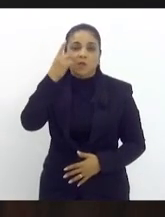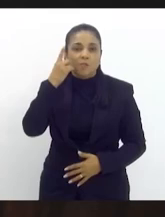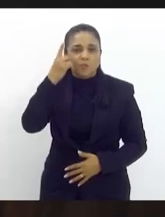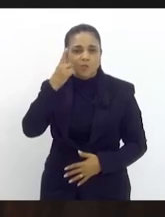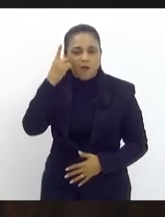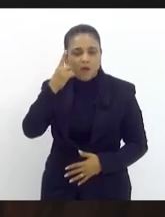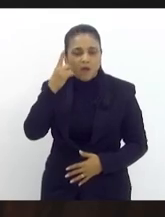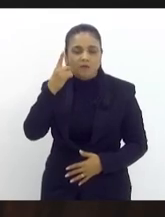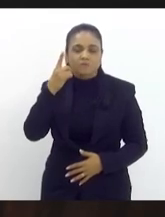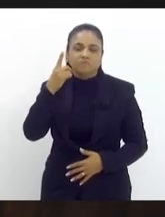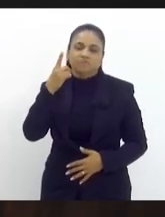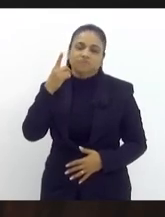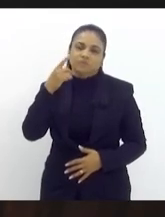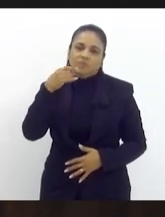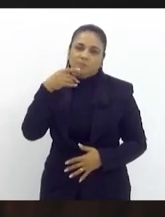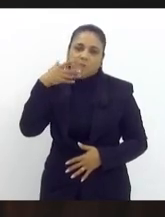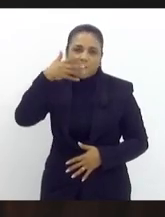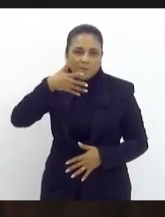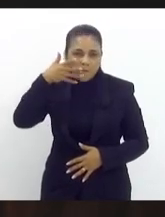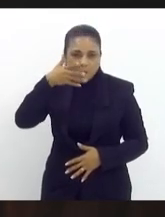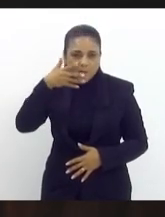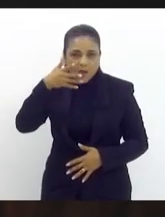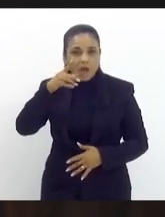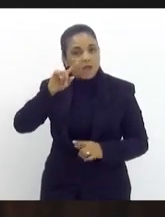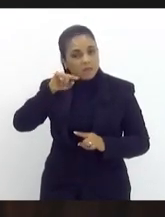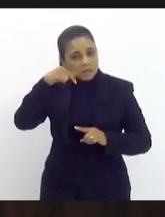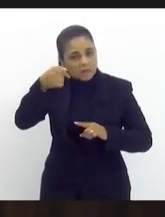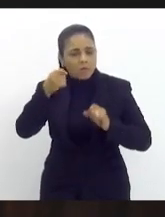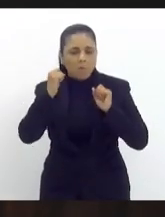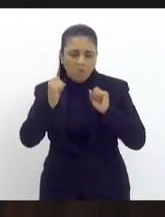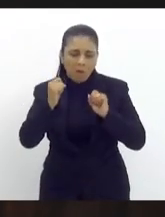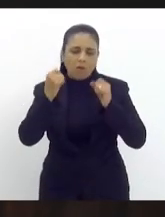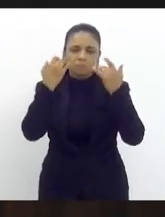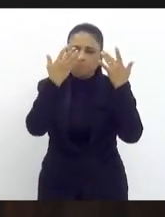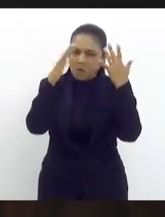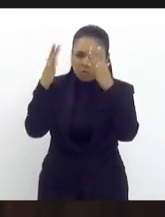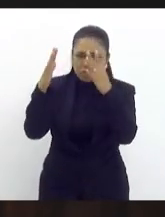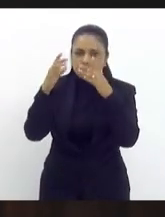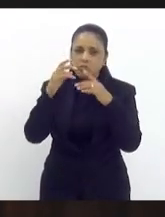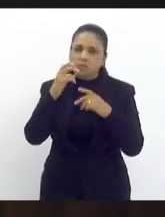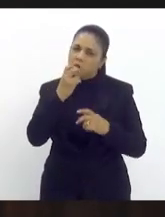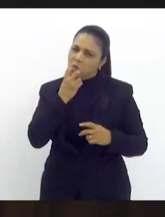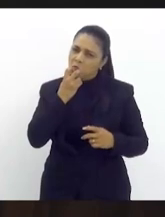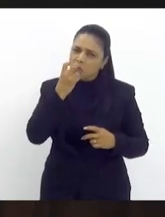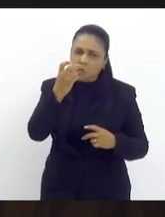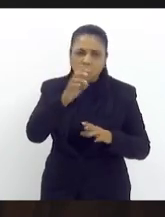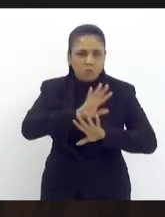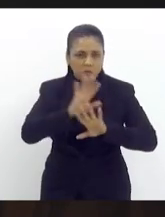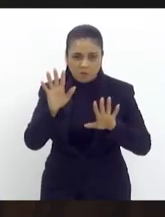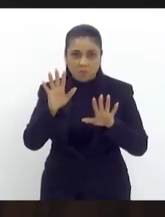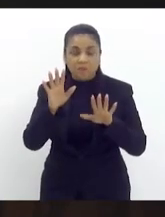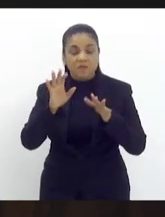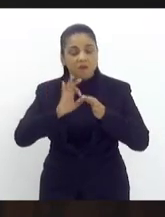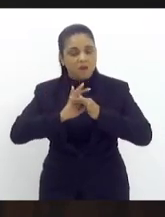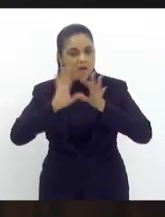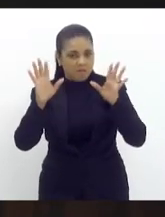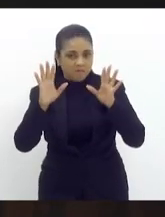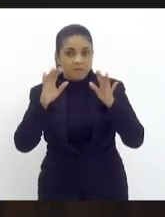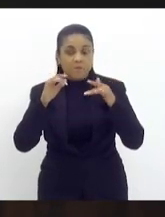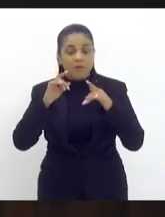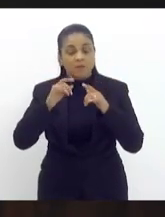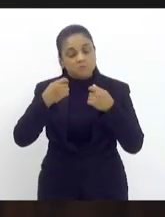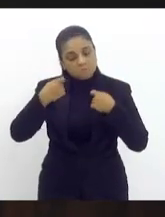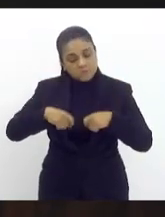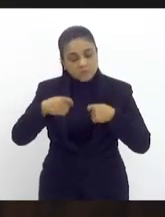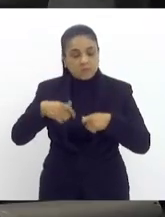em seguida vocês podem manifestar com aplausos, com vaia, como quiser. E o deputado Luiz Paulo, mas é preciso garantir a